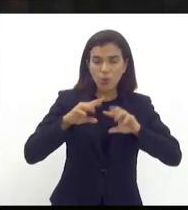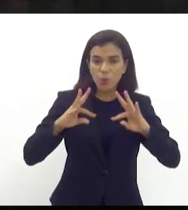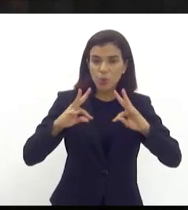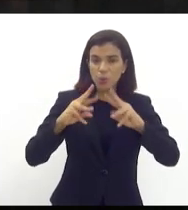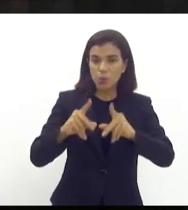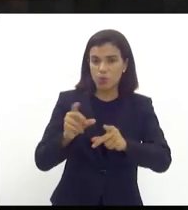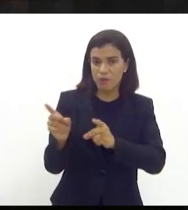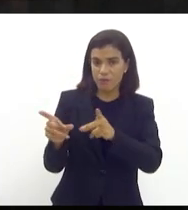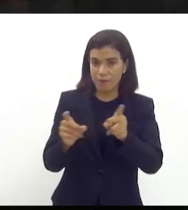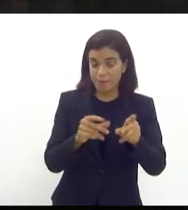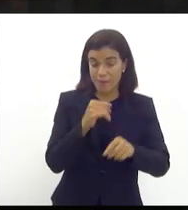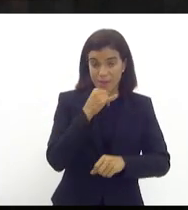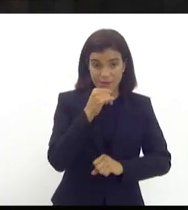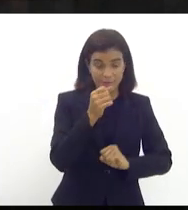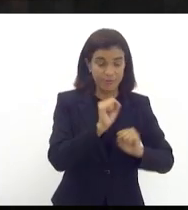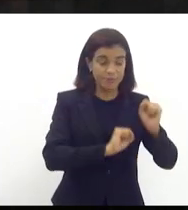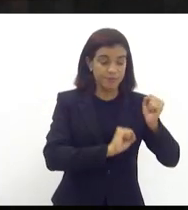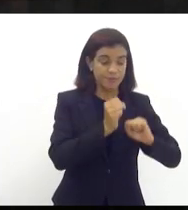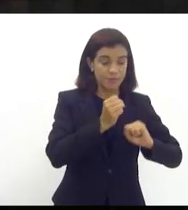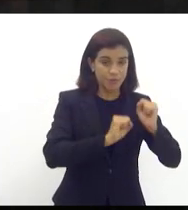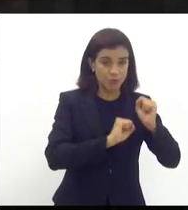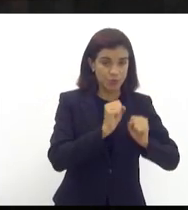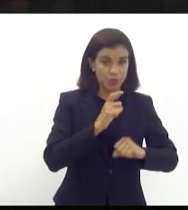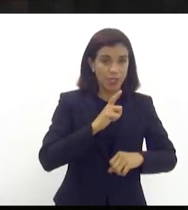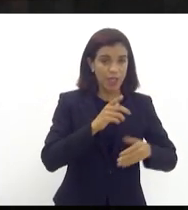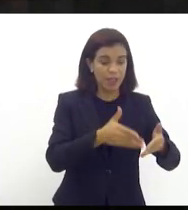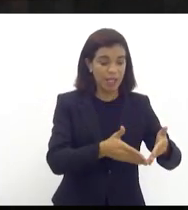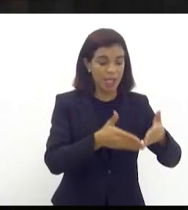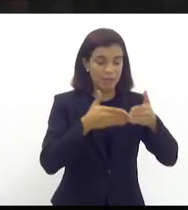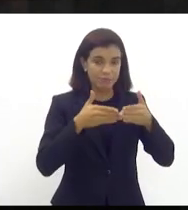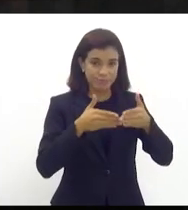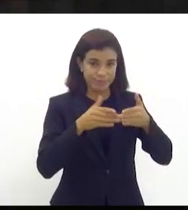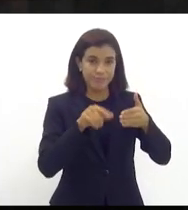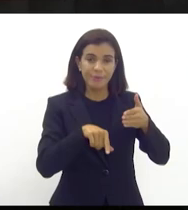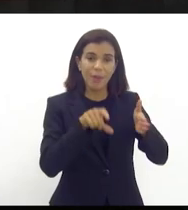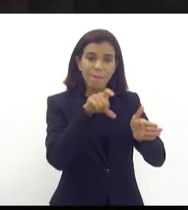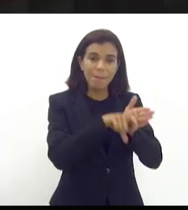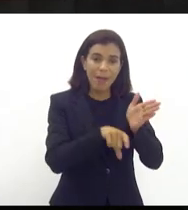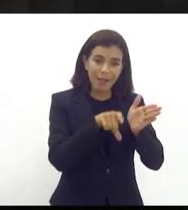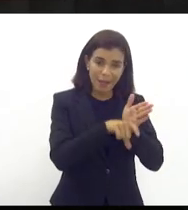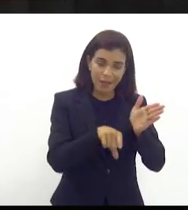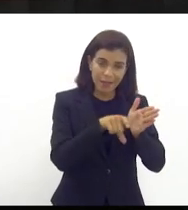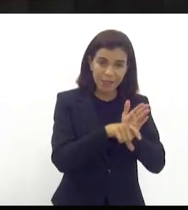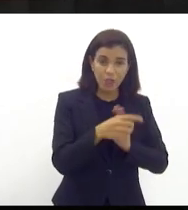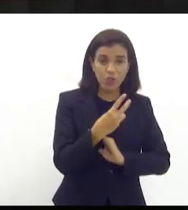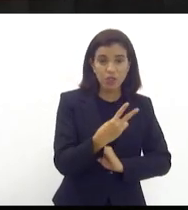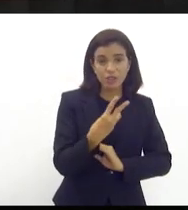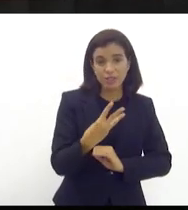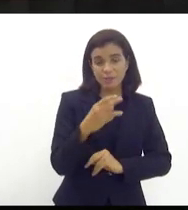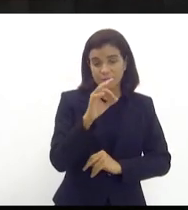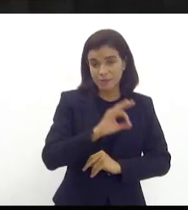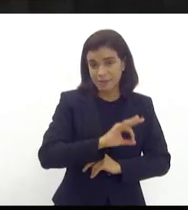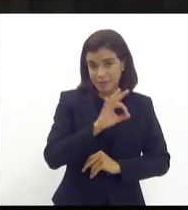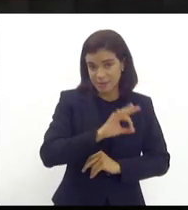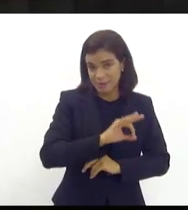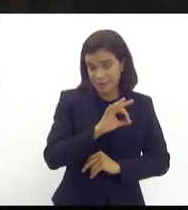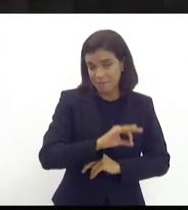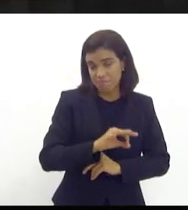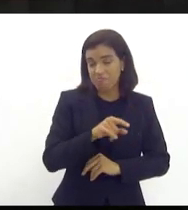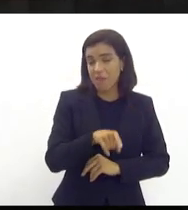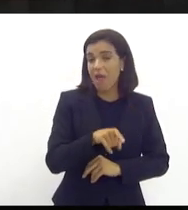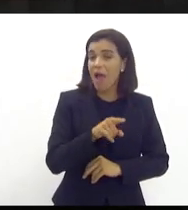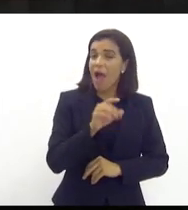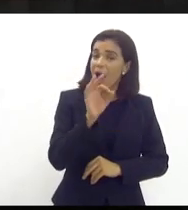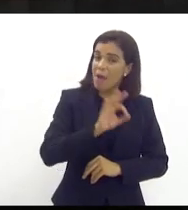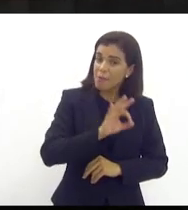exemplo, as indústrias que têm benefício fiscal de 2%, 3%, A alíquota modal é 2,